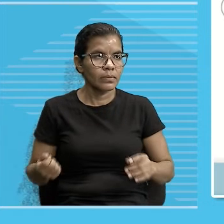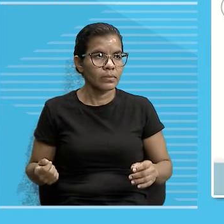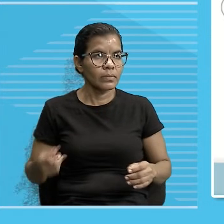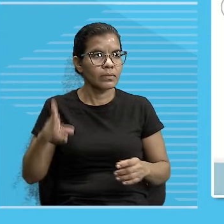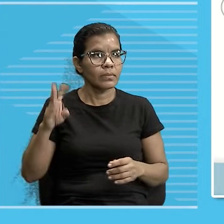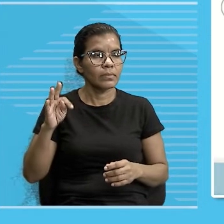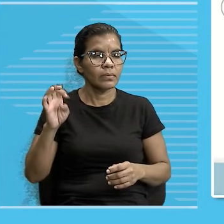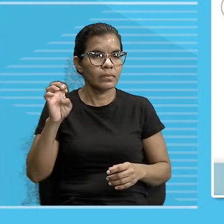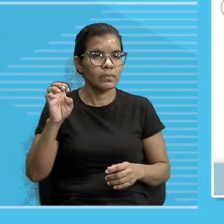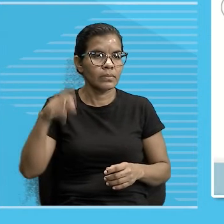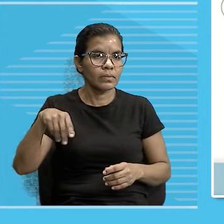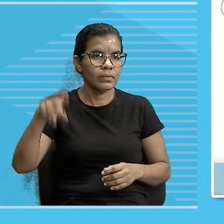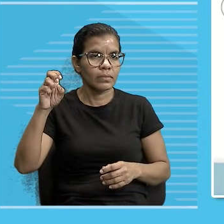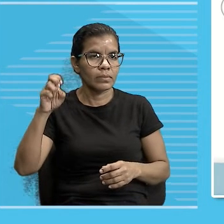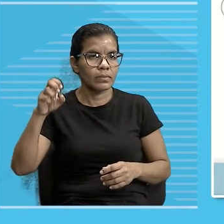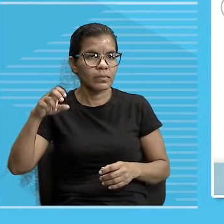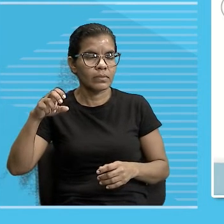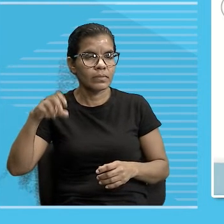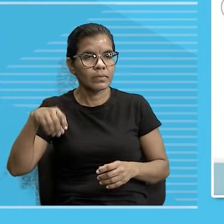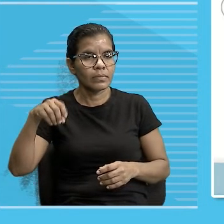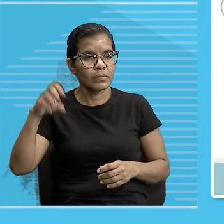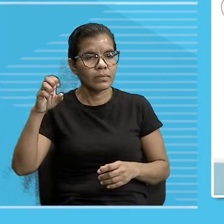marcada no termômetro em Fahrenheit?